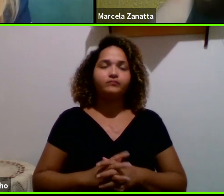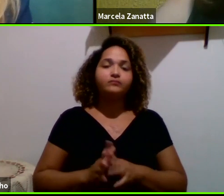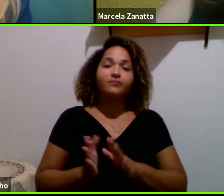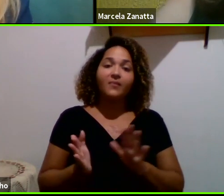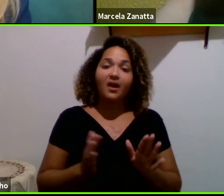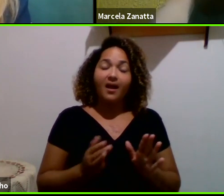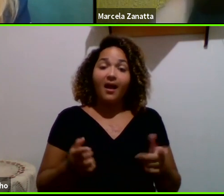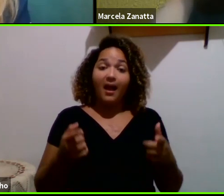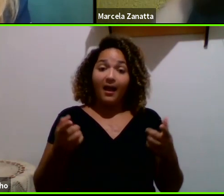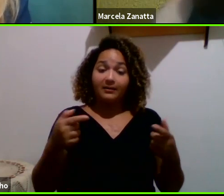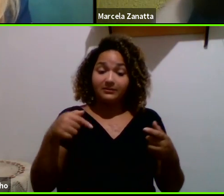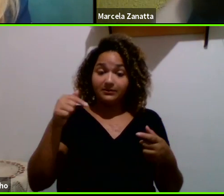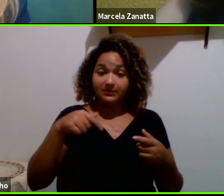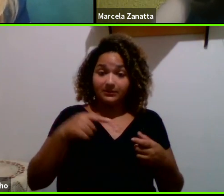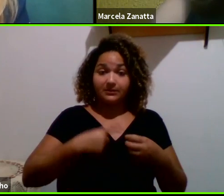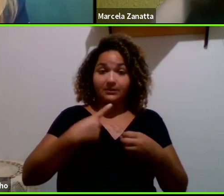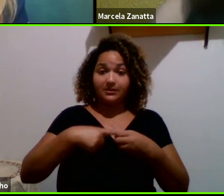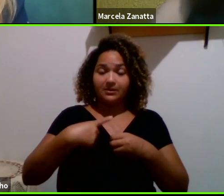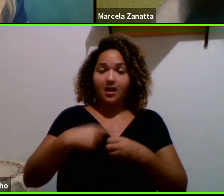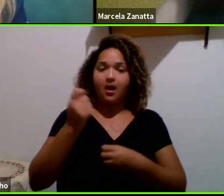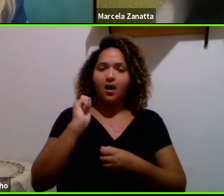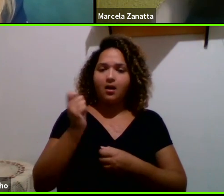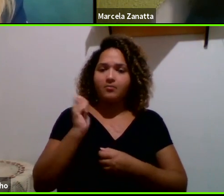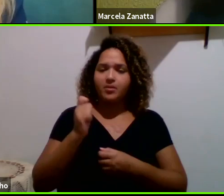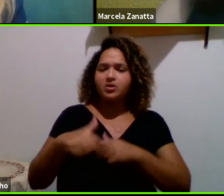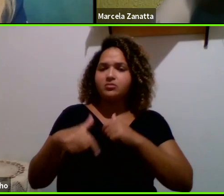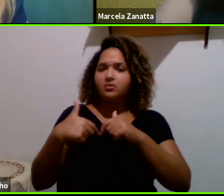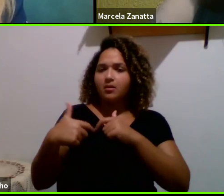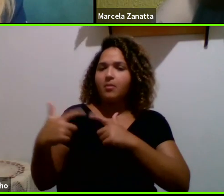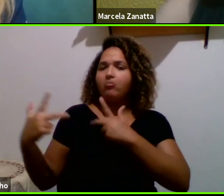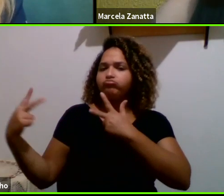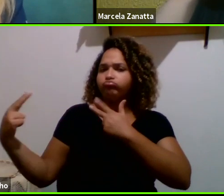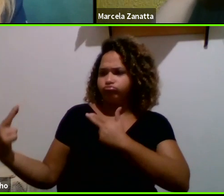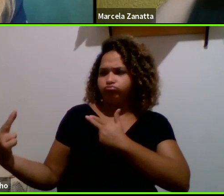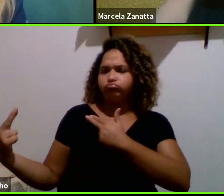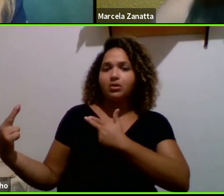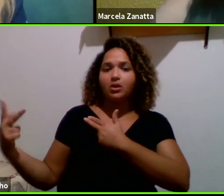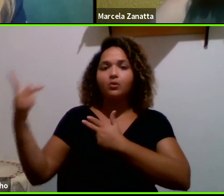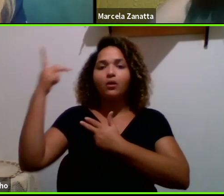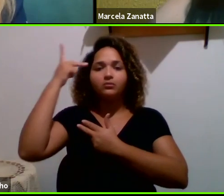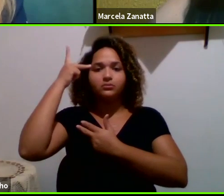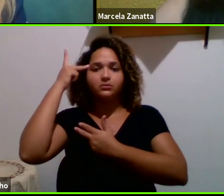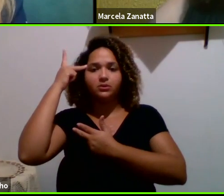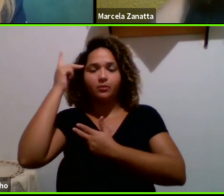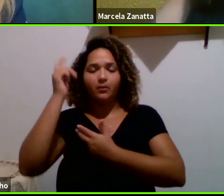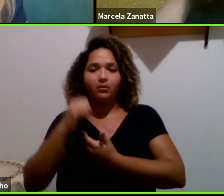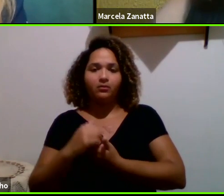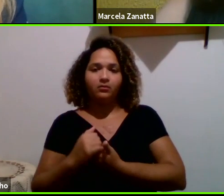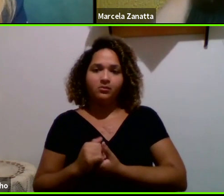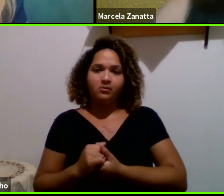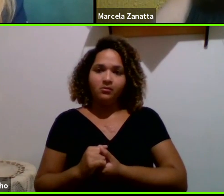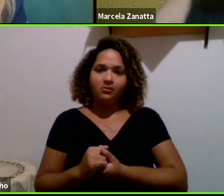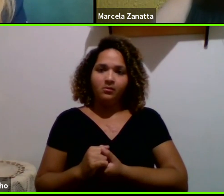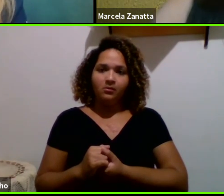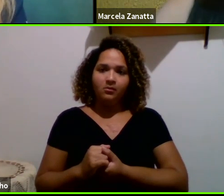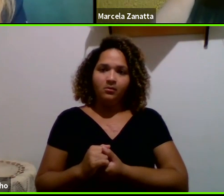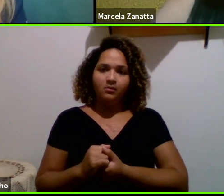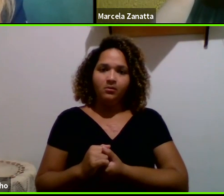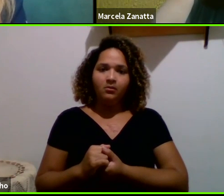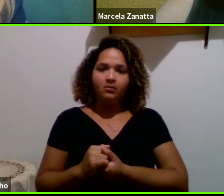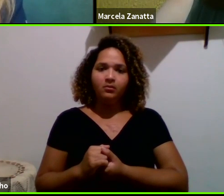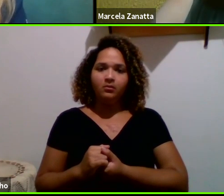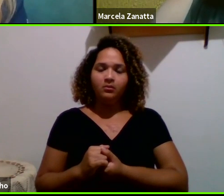duas formas, bastante semelhante na região de São Paulo, imagino que em todos os grandes centros. A gente consegue acompanhar os